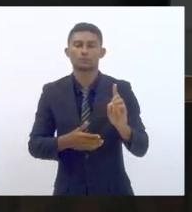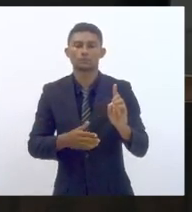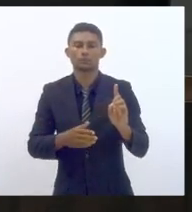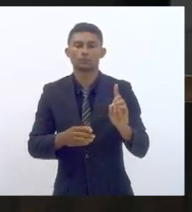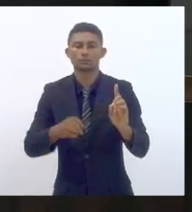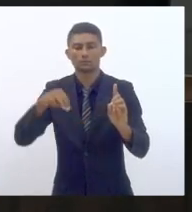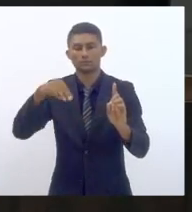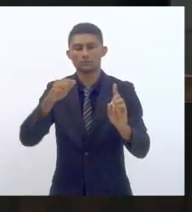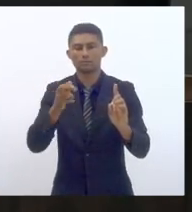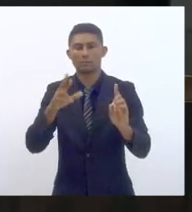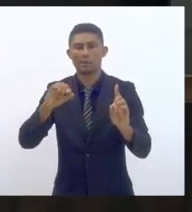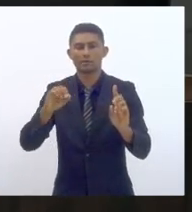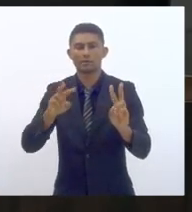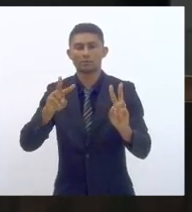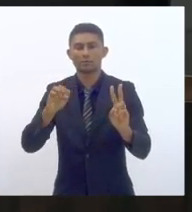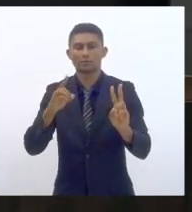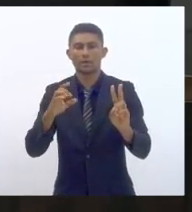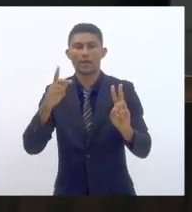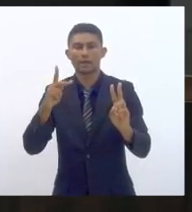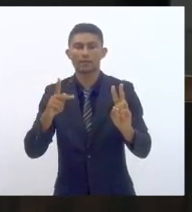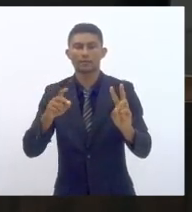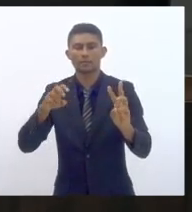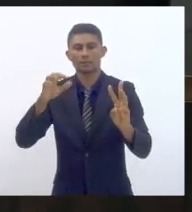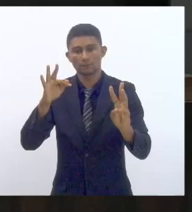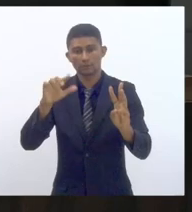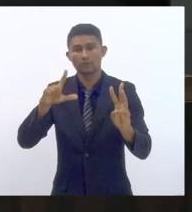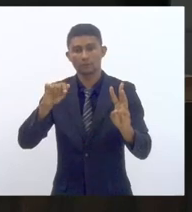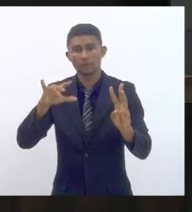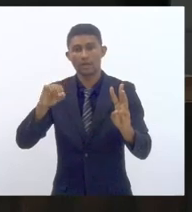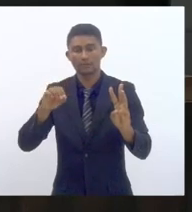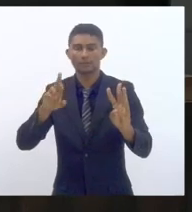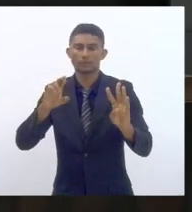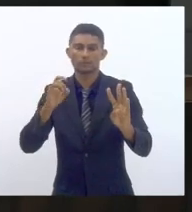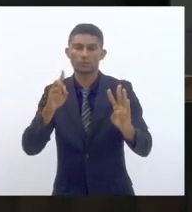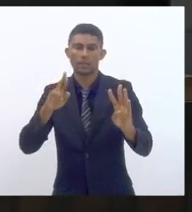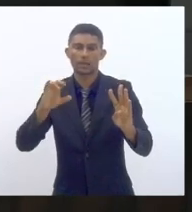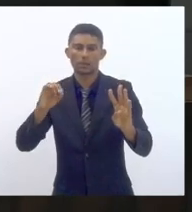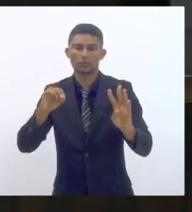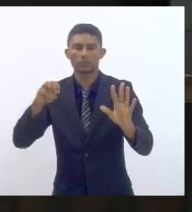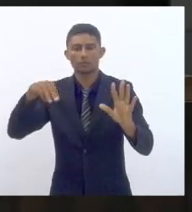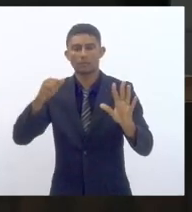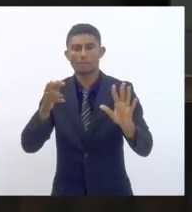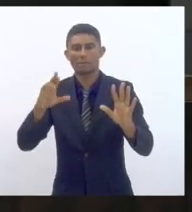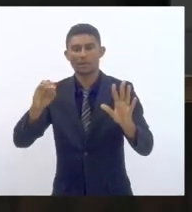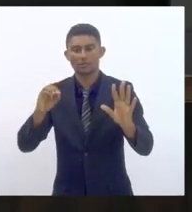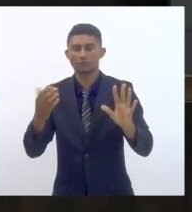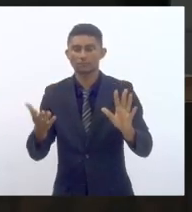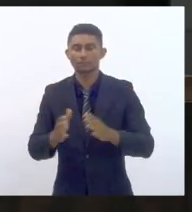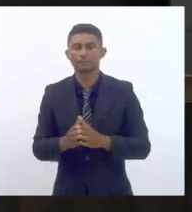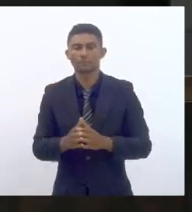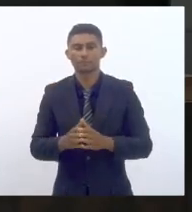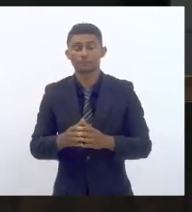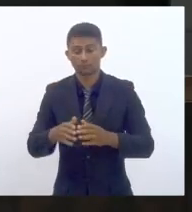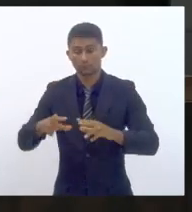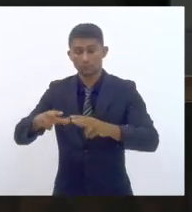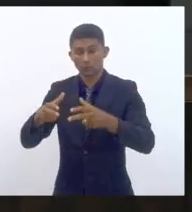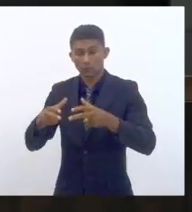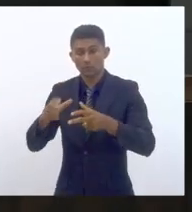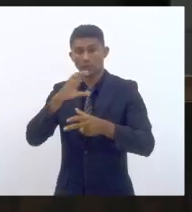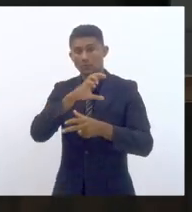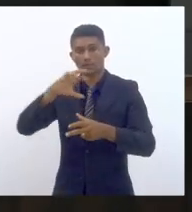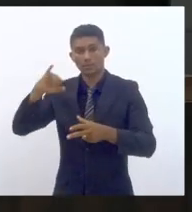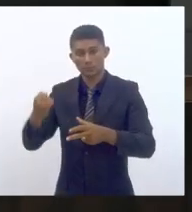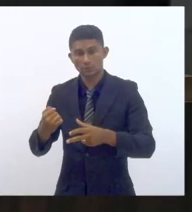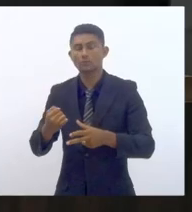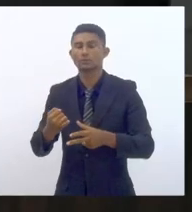deputado Márcio Pacheco, Valdeca Carneiro, Flávio Serafim, Rodrigo Amorim e Márcio Pacheco. Pendendo de pareceres das Comissões de Constituição e